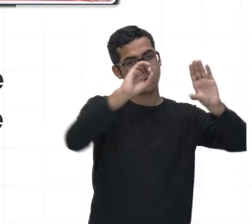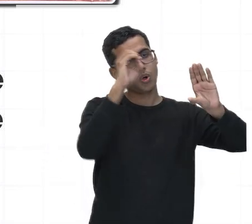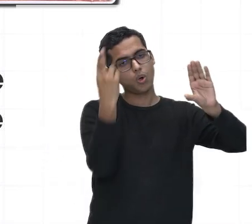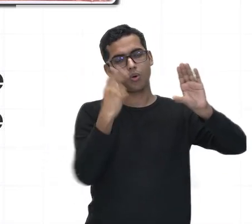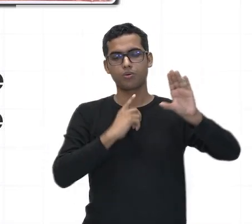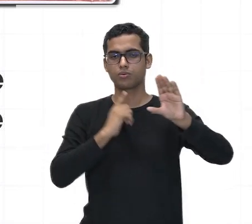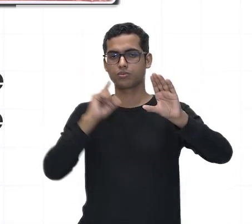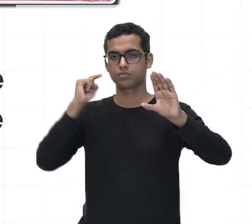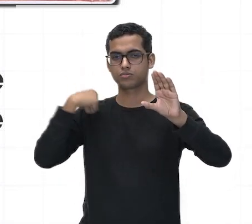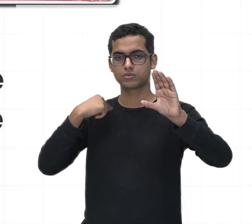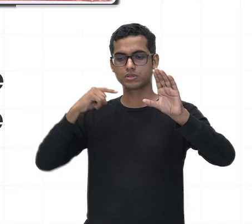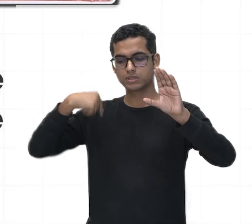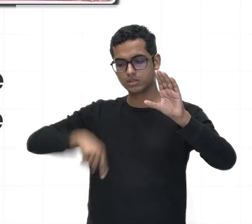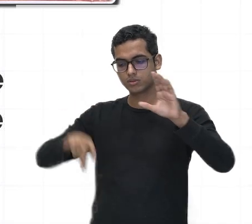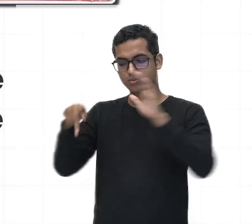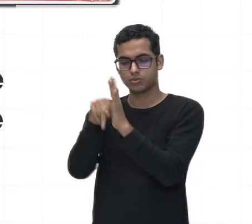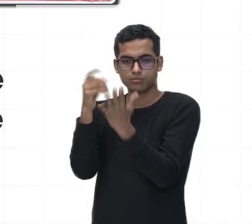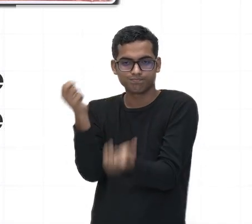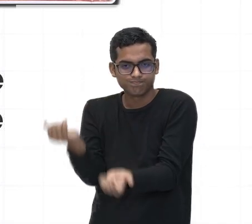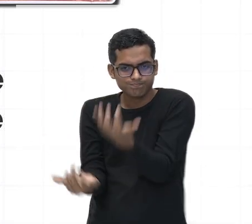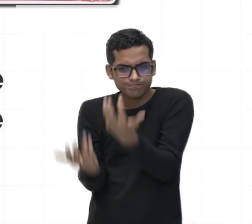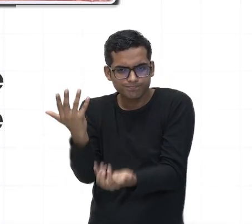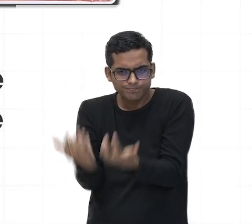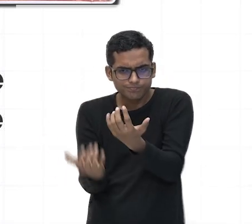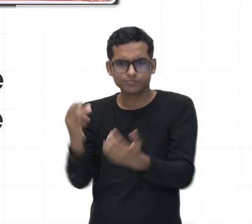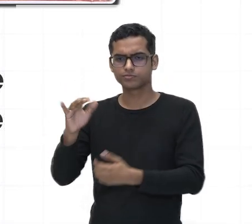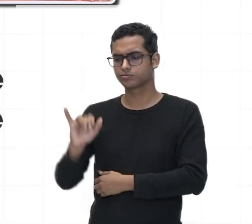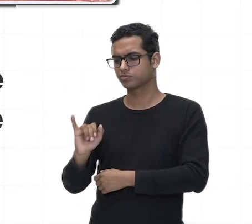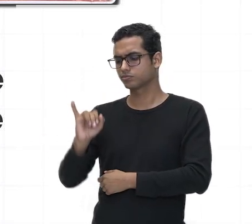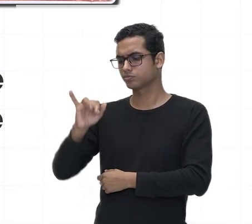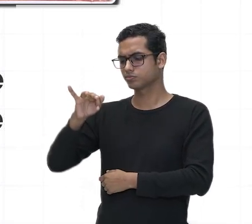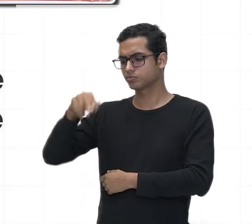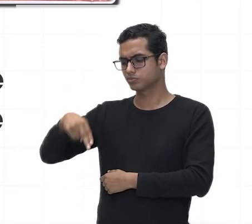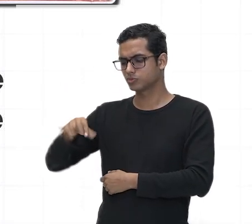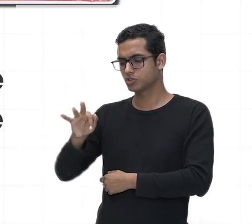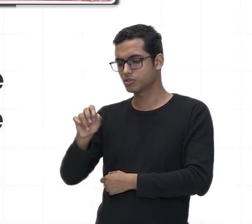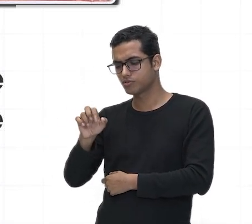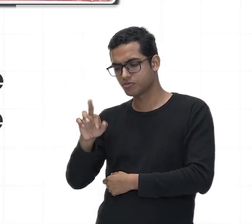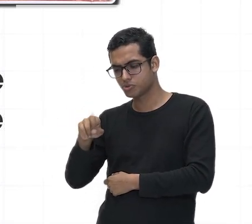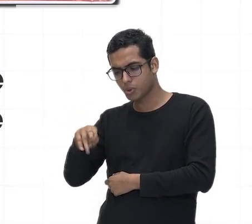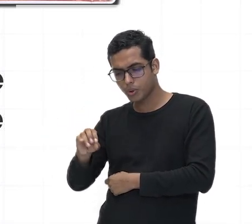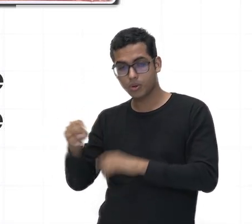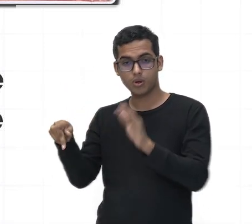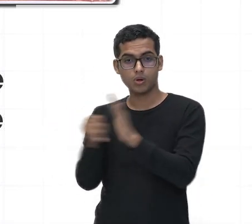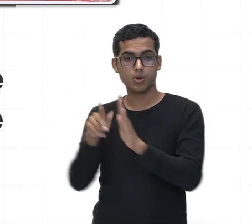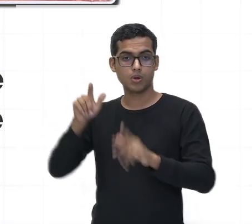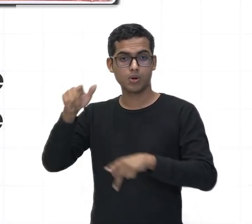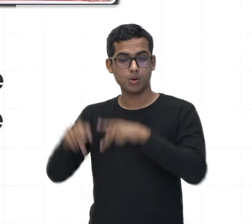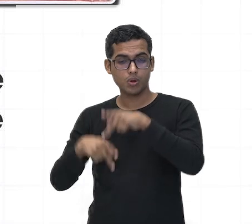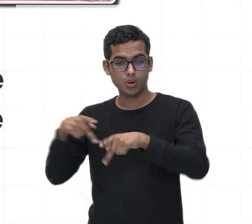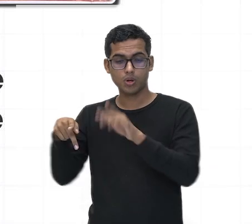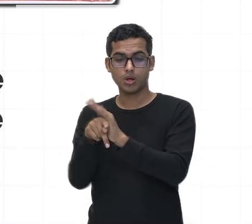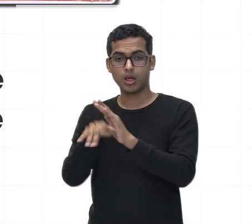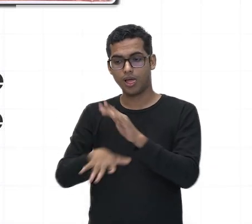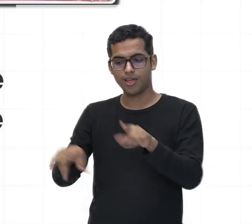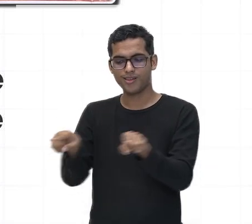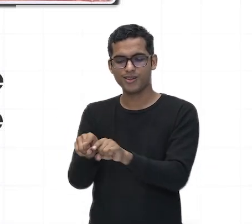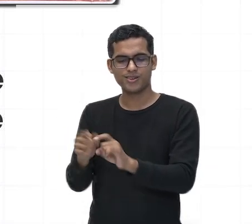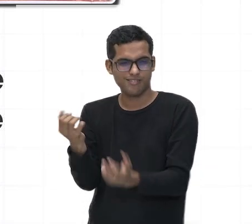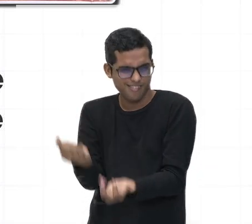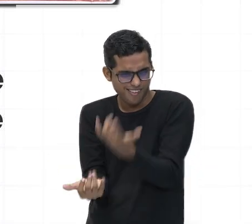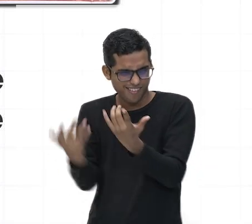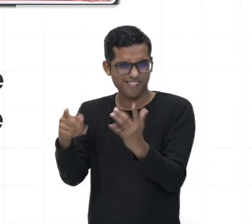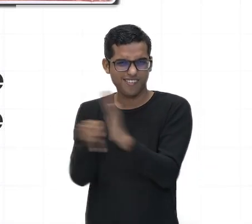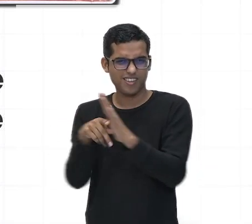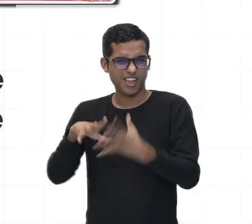O inferno é a existência de sofrimento, onde as almas que agiram mal e viveram longe